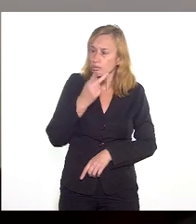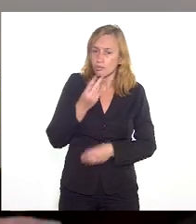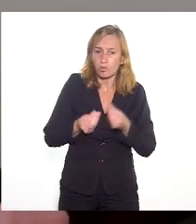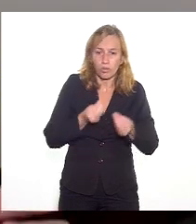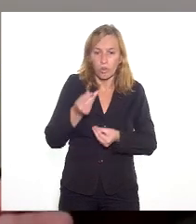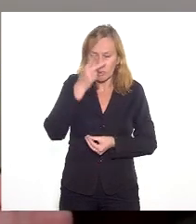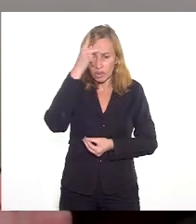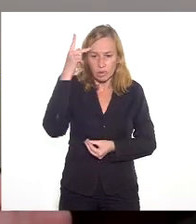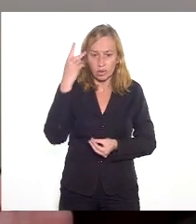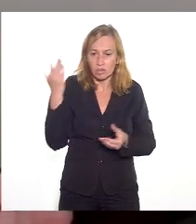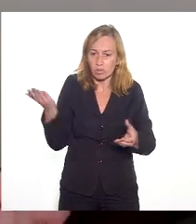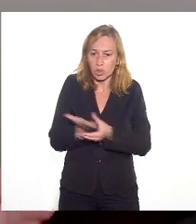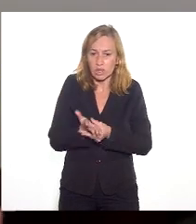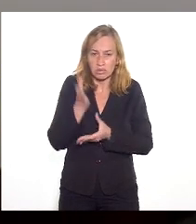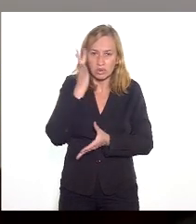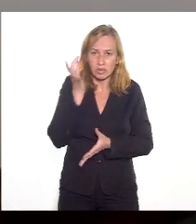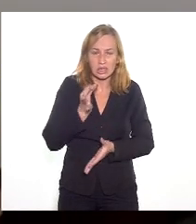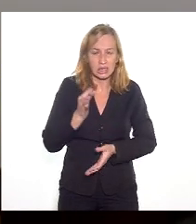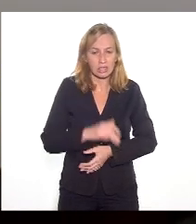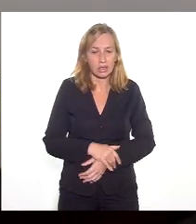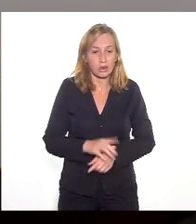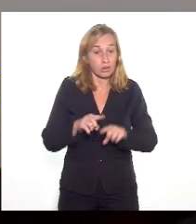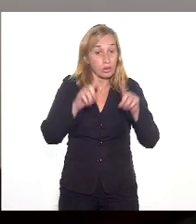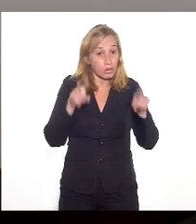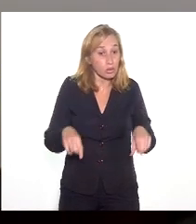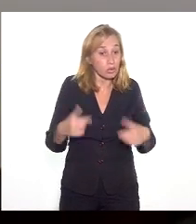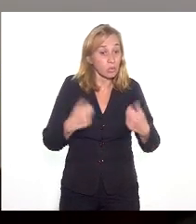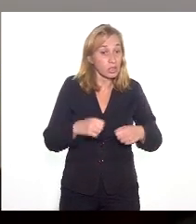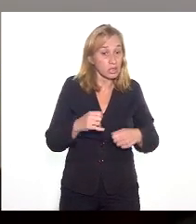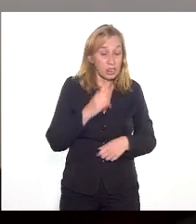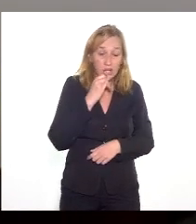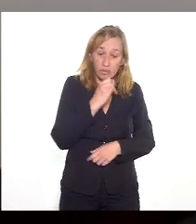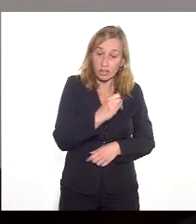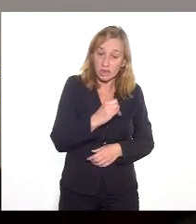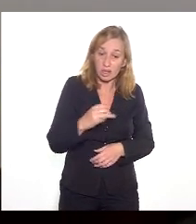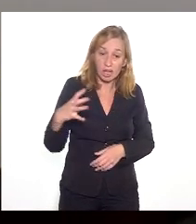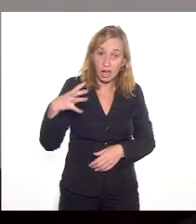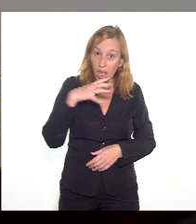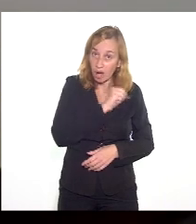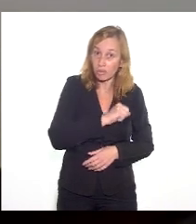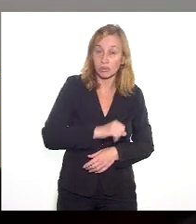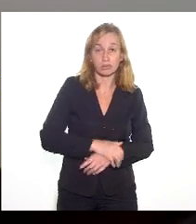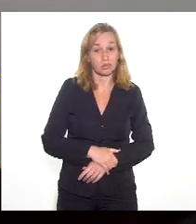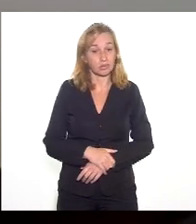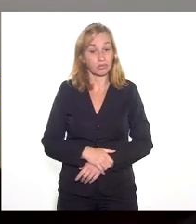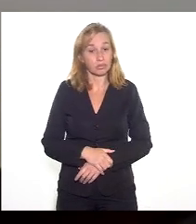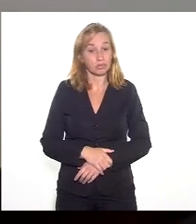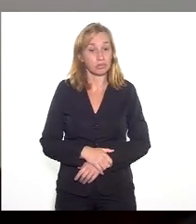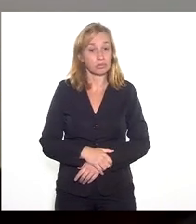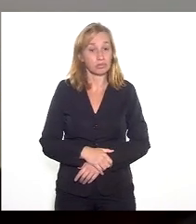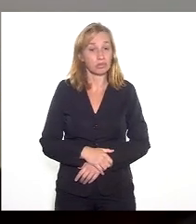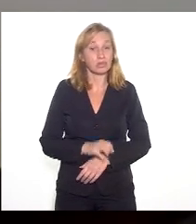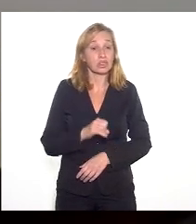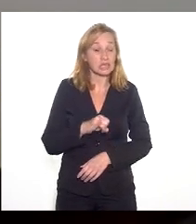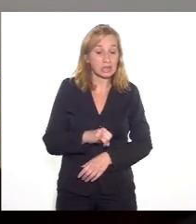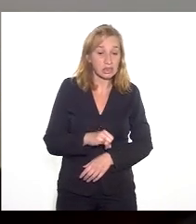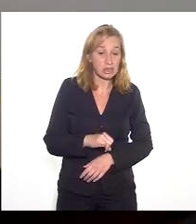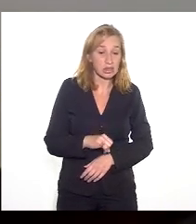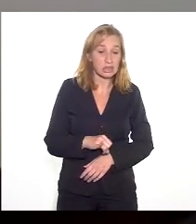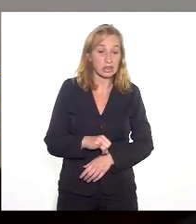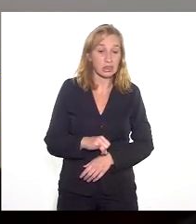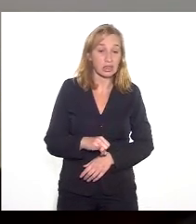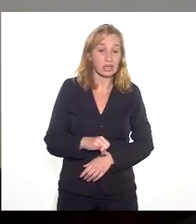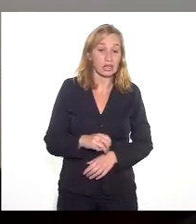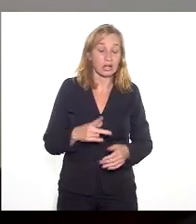saber, né? O servidor tem que ser notificado imediatamente caso se torne polo